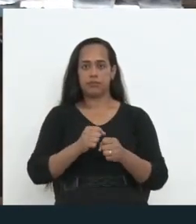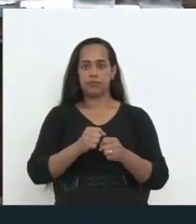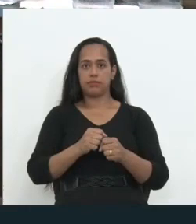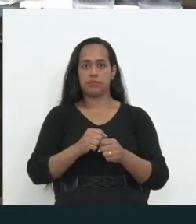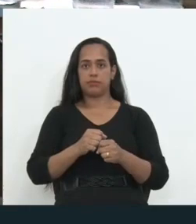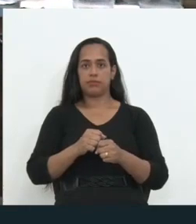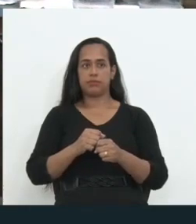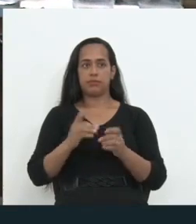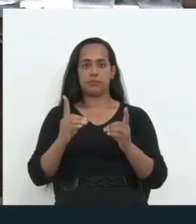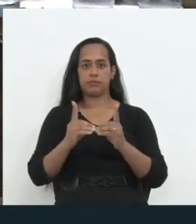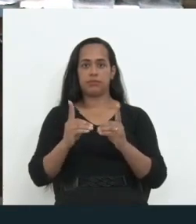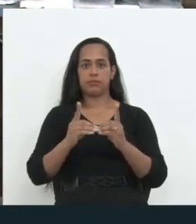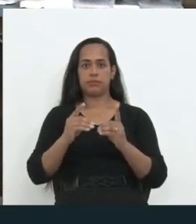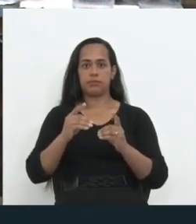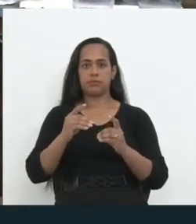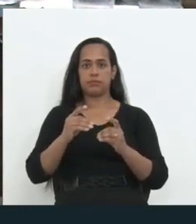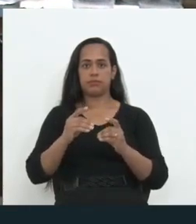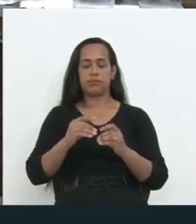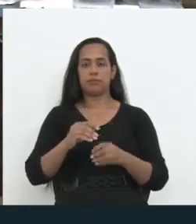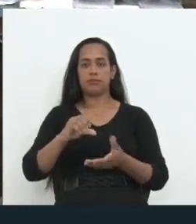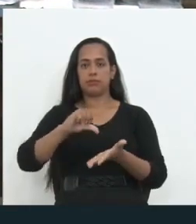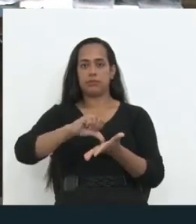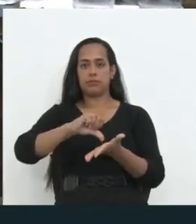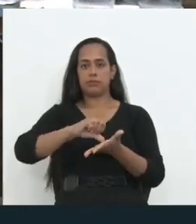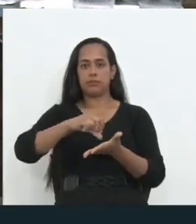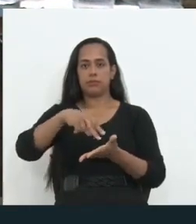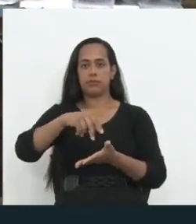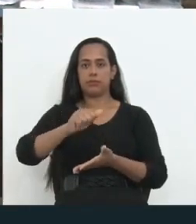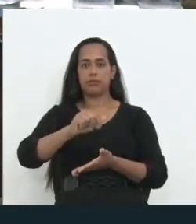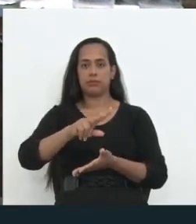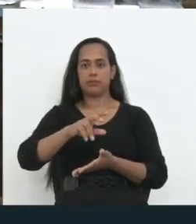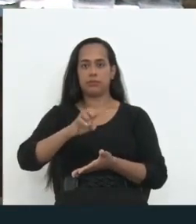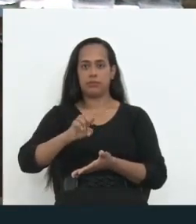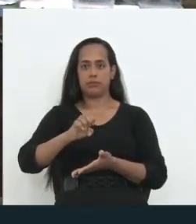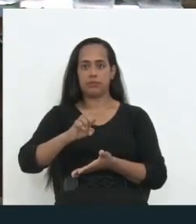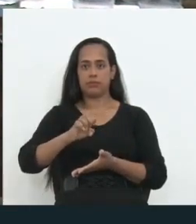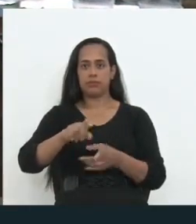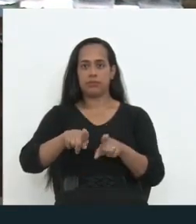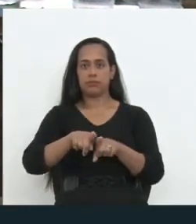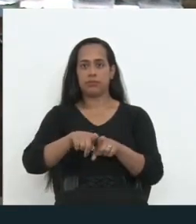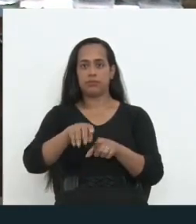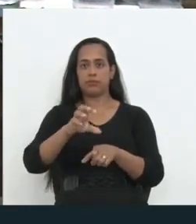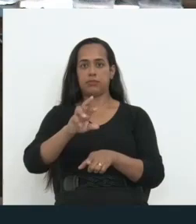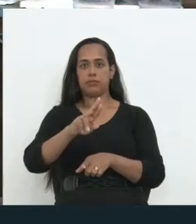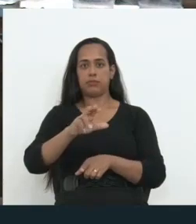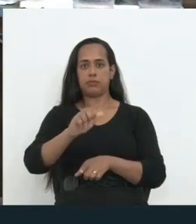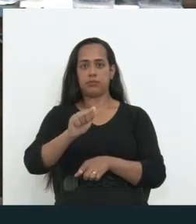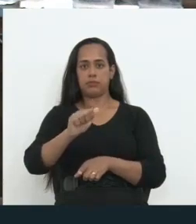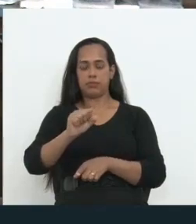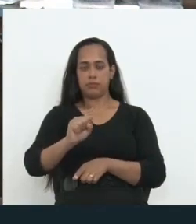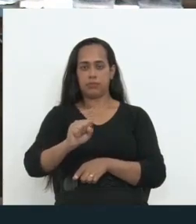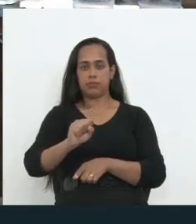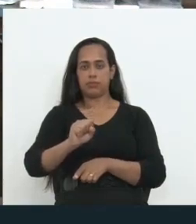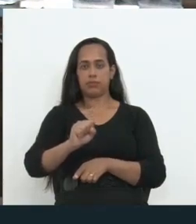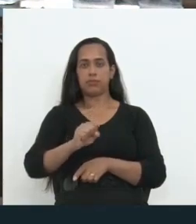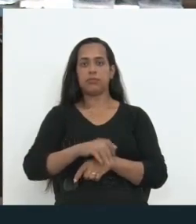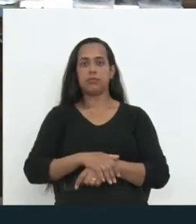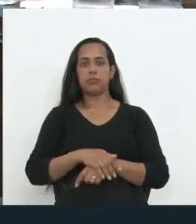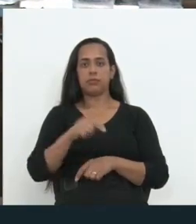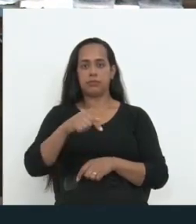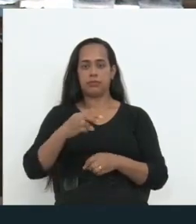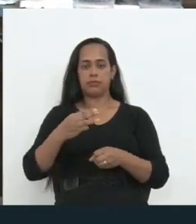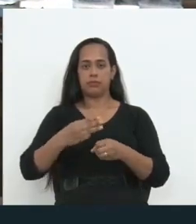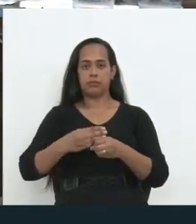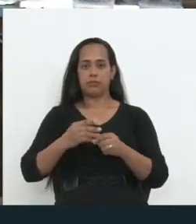NAVE, Núcleo de Atendimento às Violências, ou CRAS, Centro de Referência da Assistência Social, residente no município de Guarulhos.